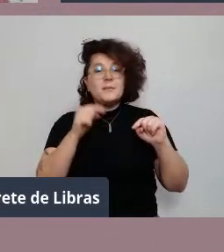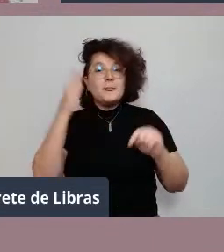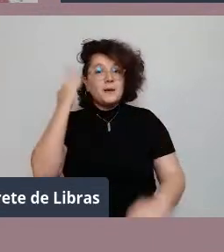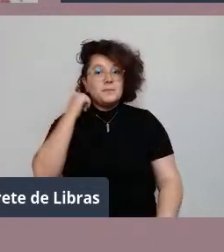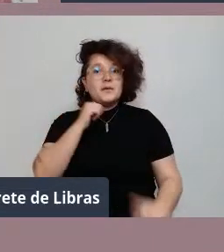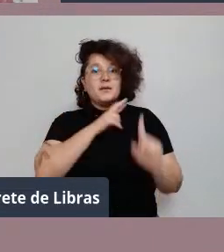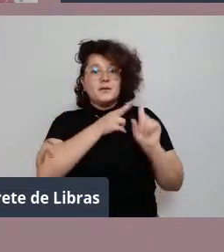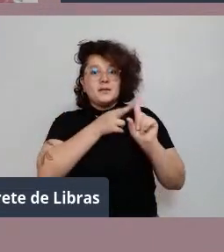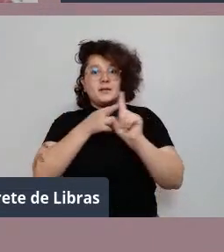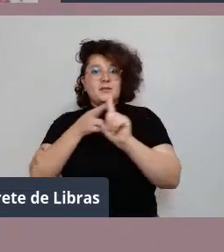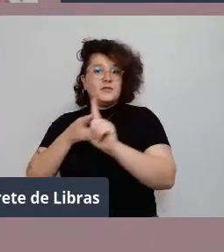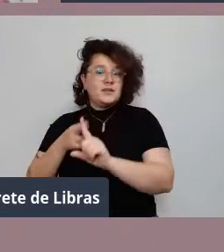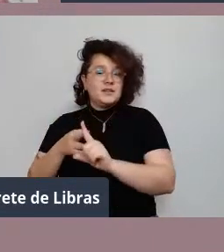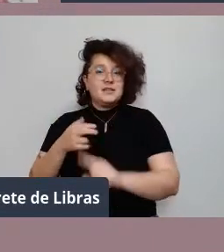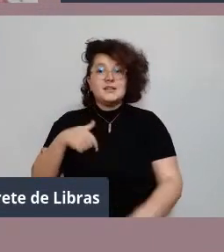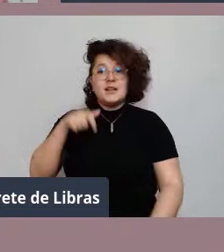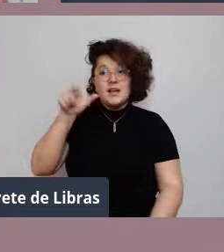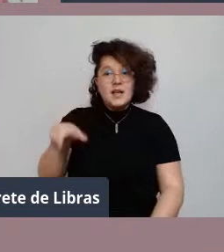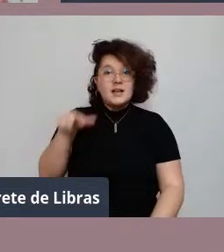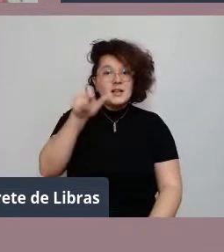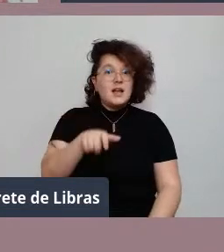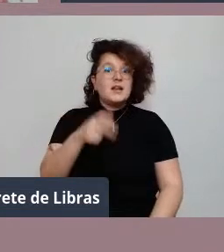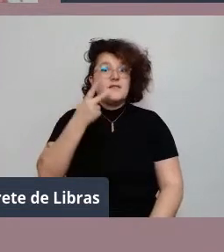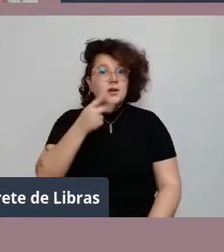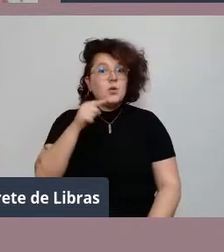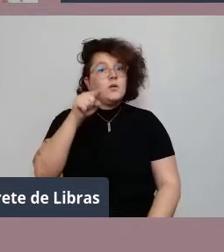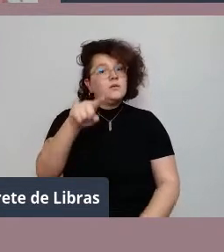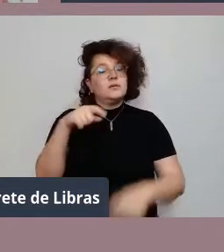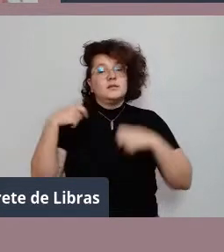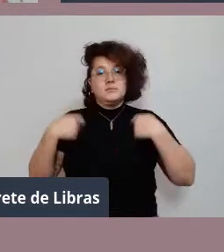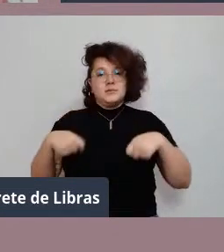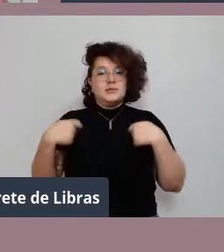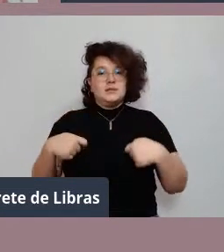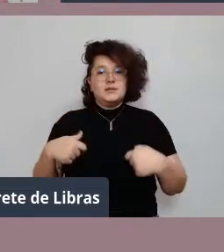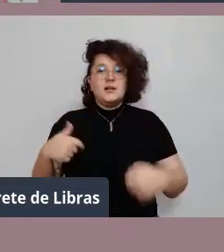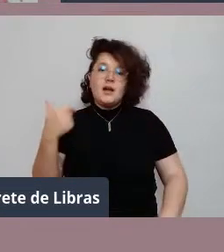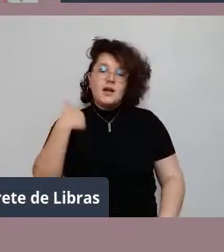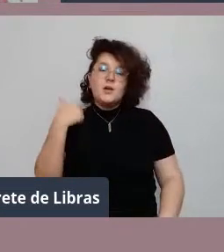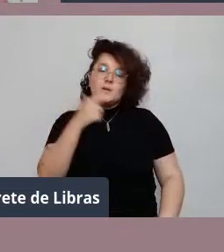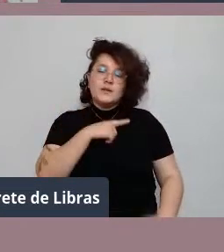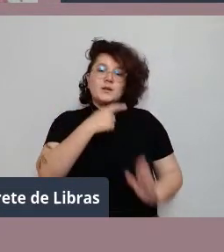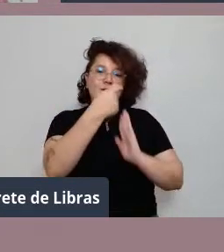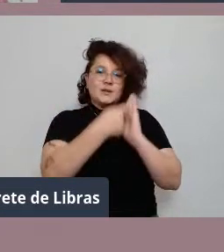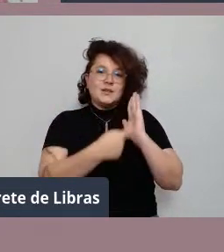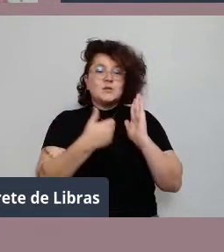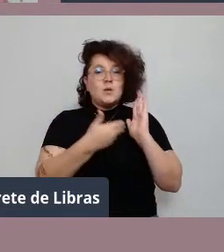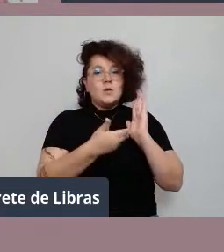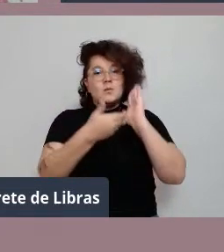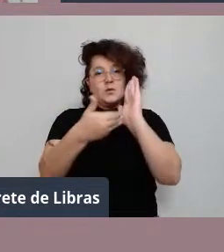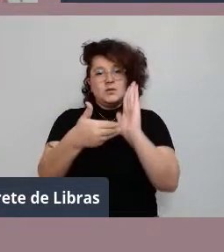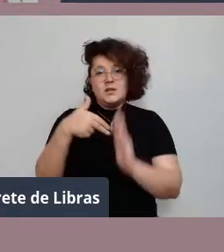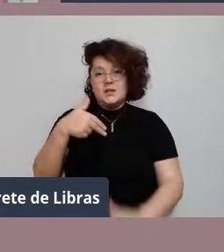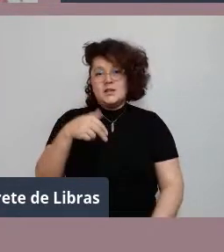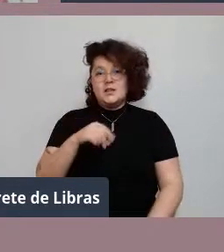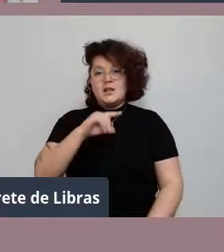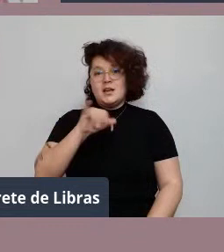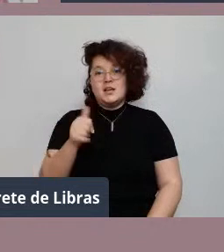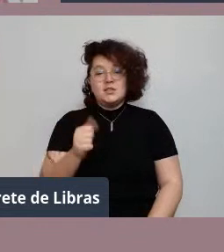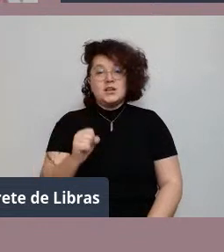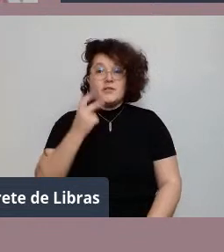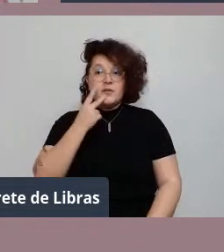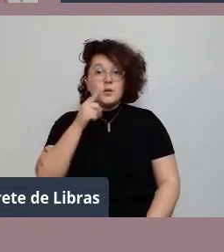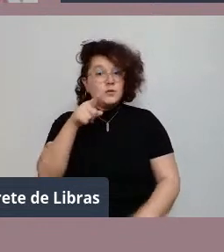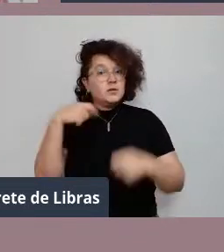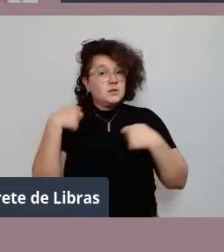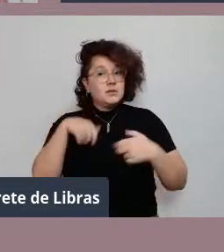referências, o Afonso disse, a Olga disse, você tem que ver. Eu digo, eu tenho um texto. Aí eu mostrei a Nádia, e ela é que me disse, você tem que publicar,